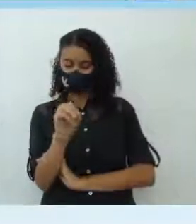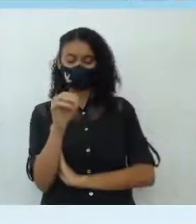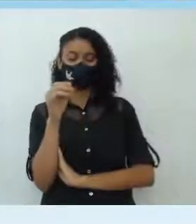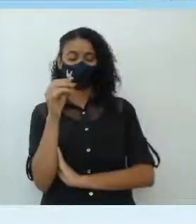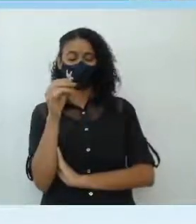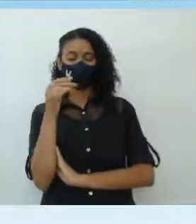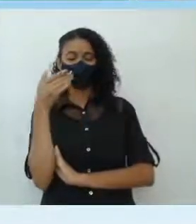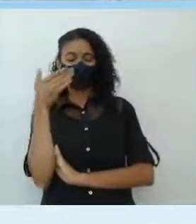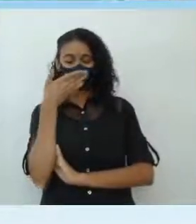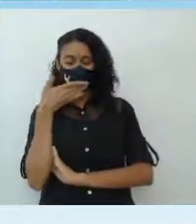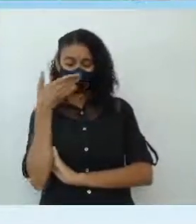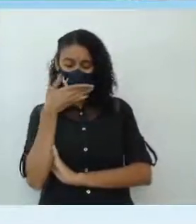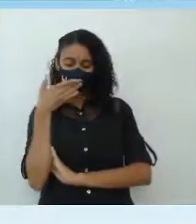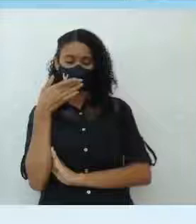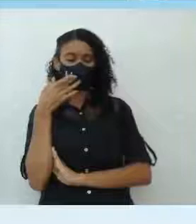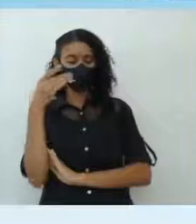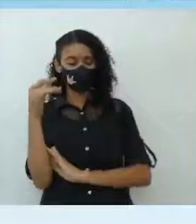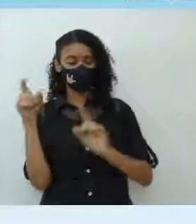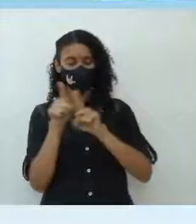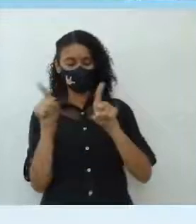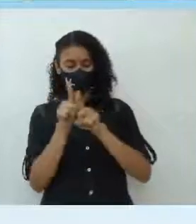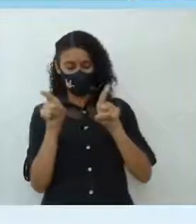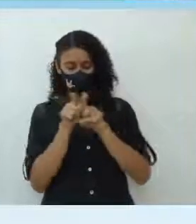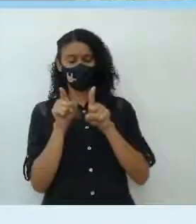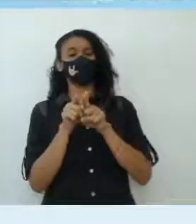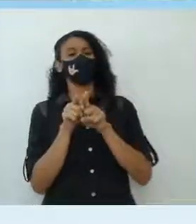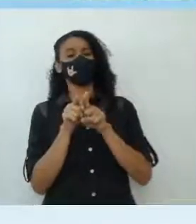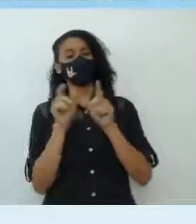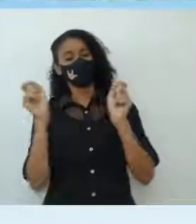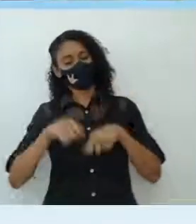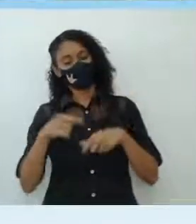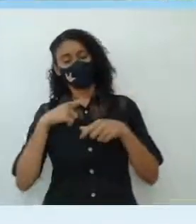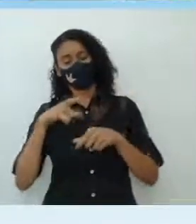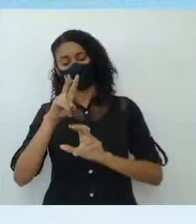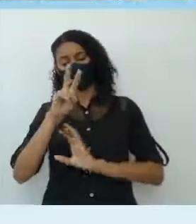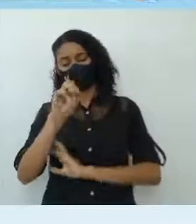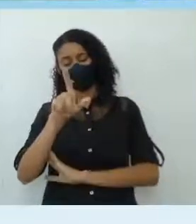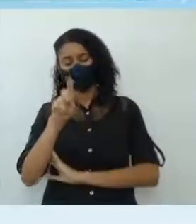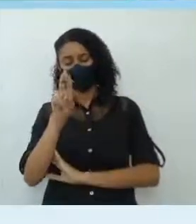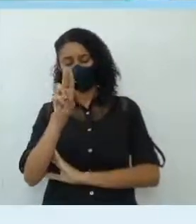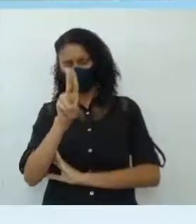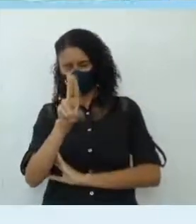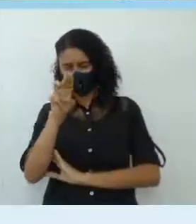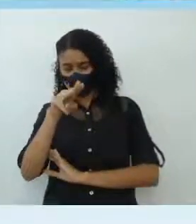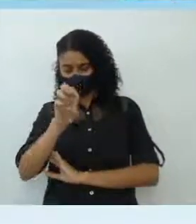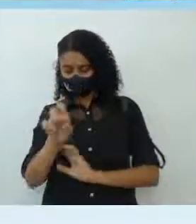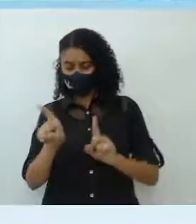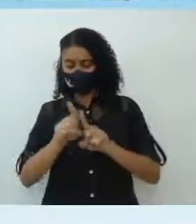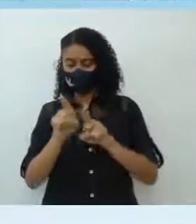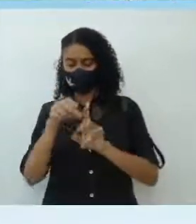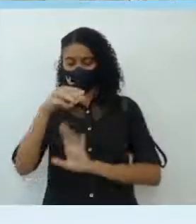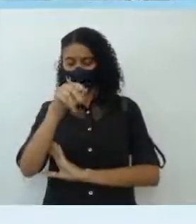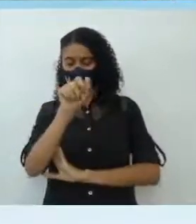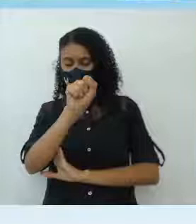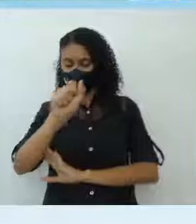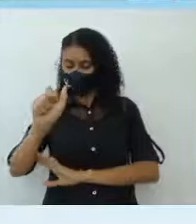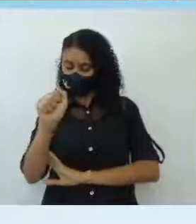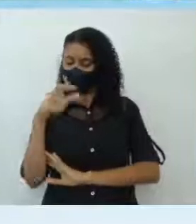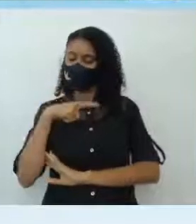ter outros átomos que vão ter o seu volume, vão ter a sua massa e vão ter